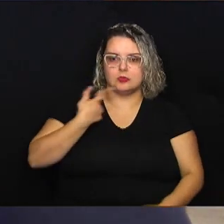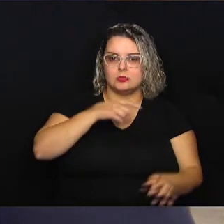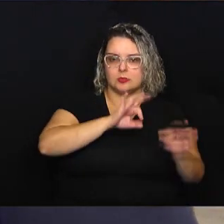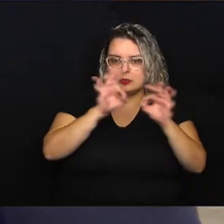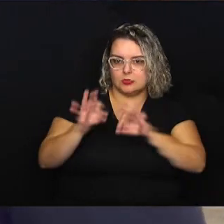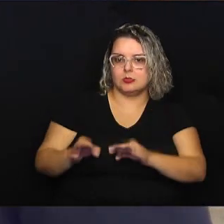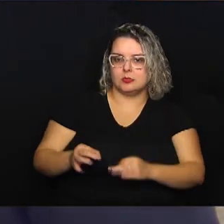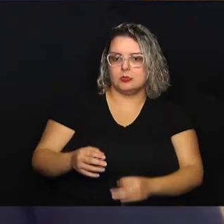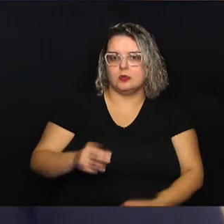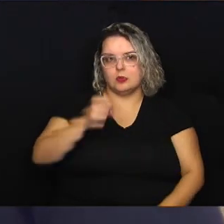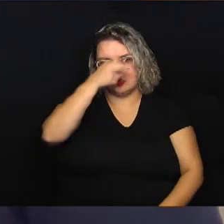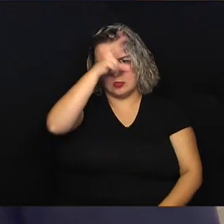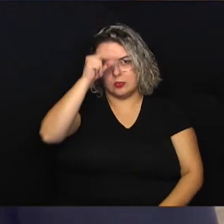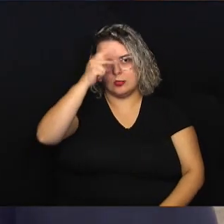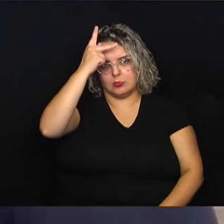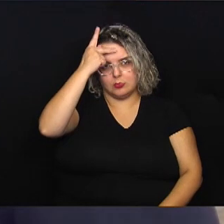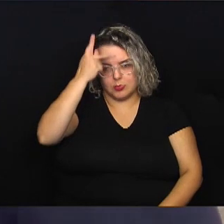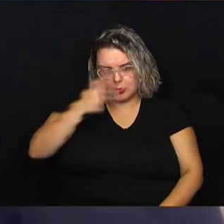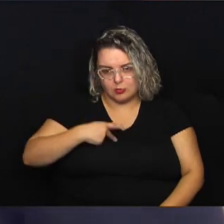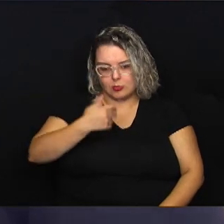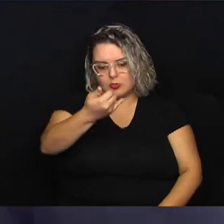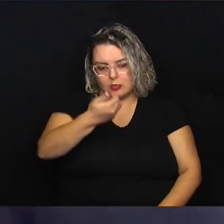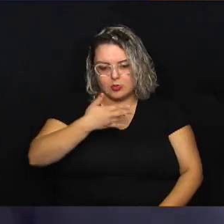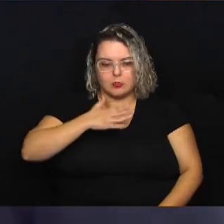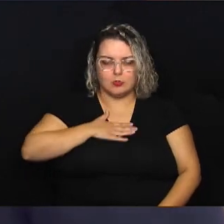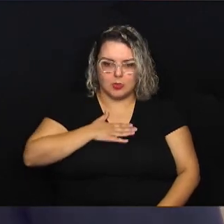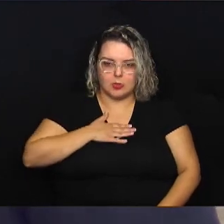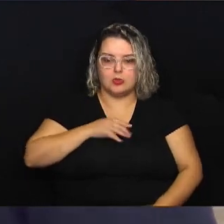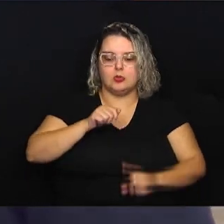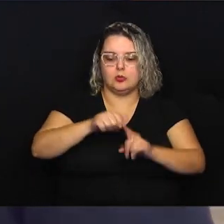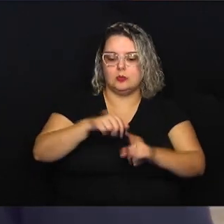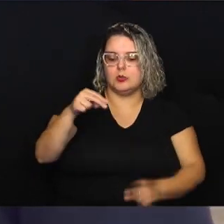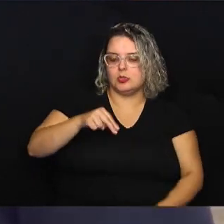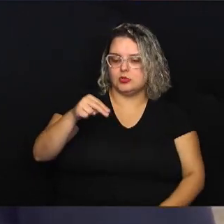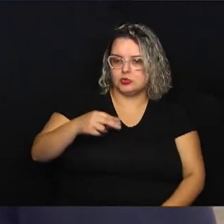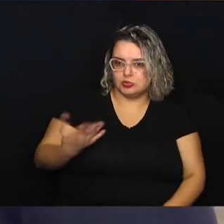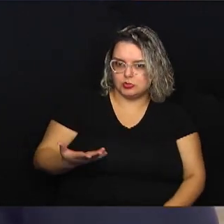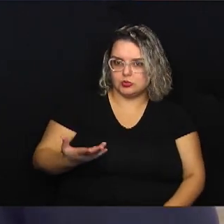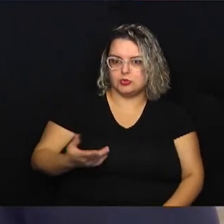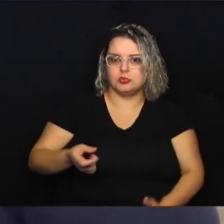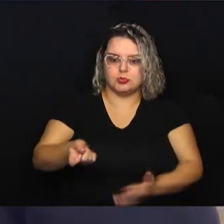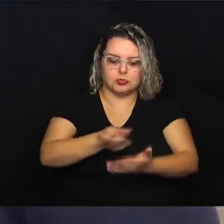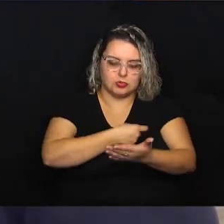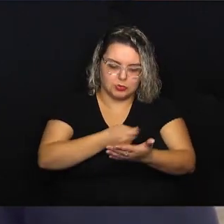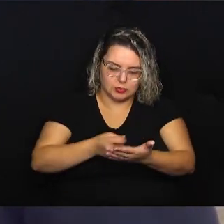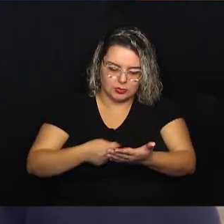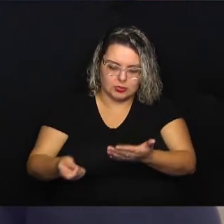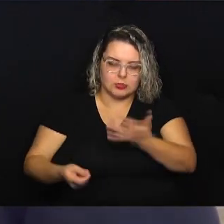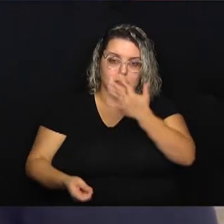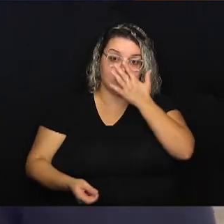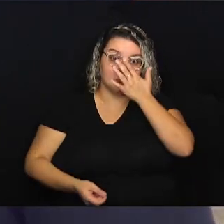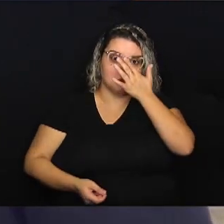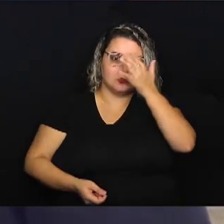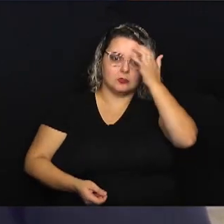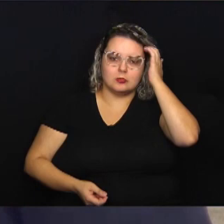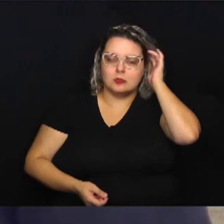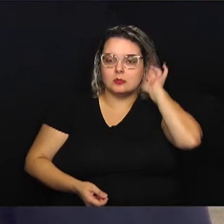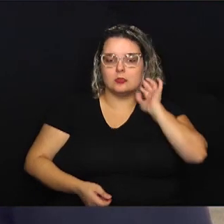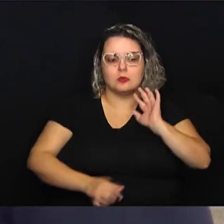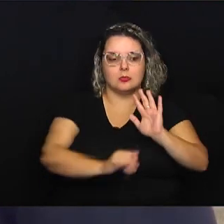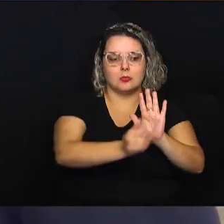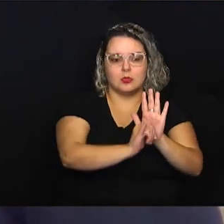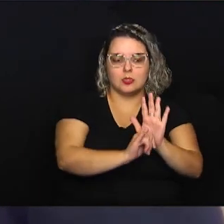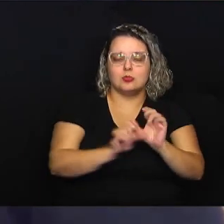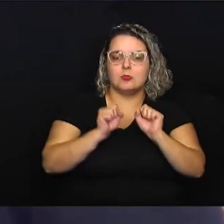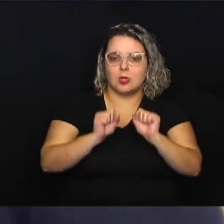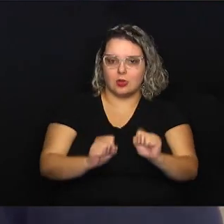próprio prefeito, né, que no mês de novembro estarão assinando já um edital para que